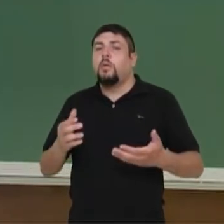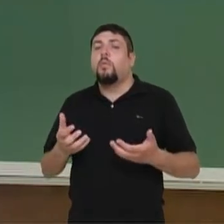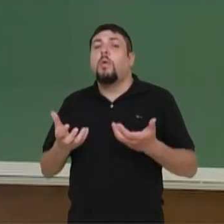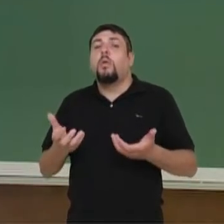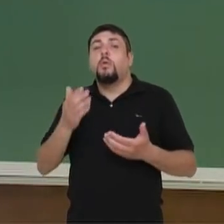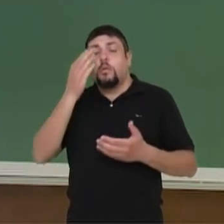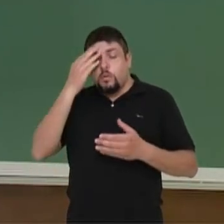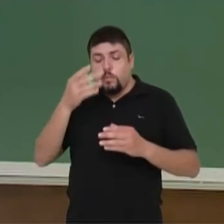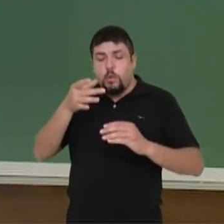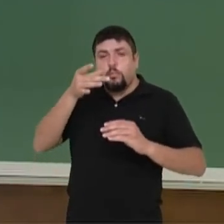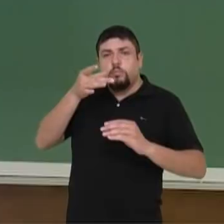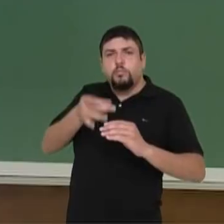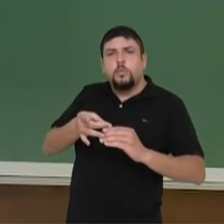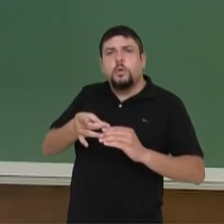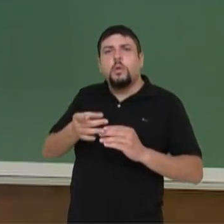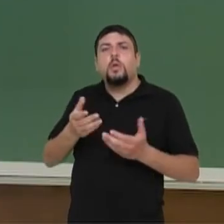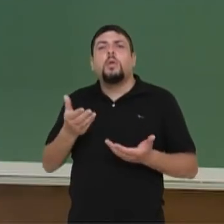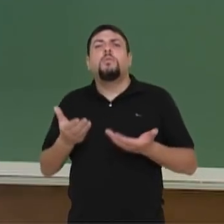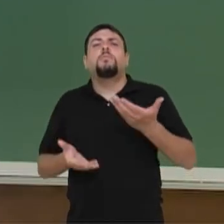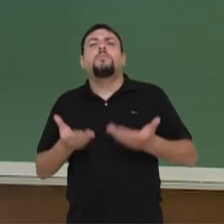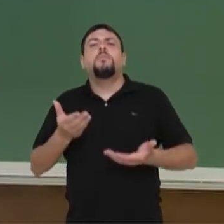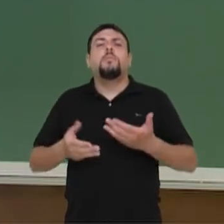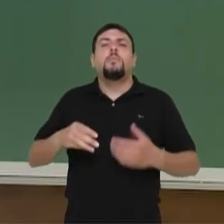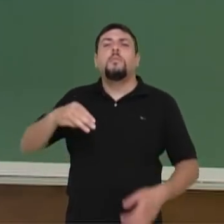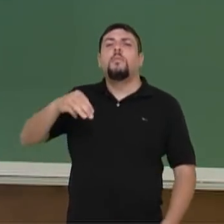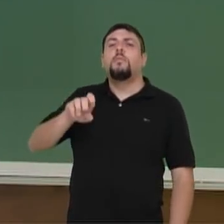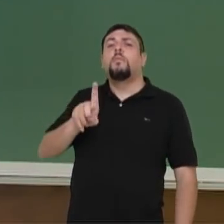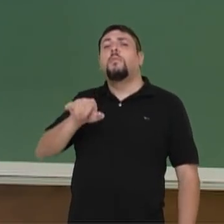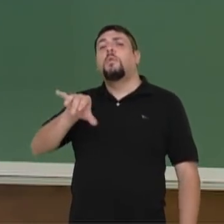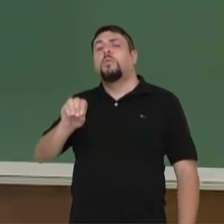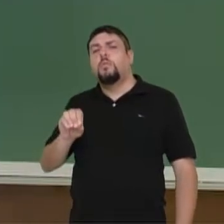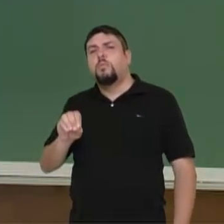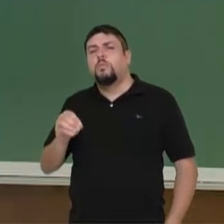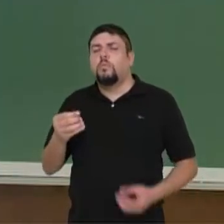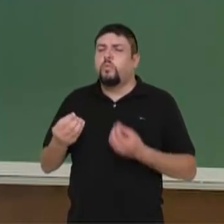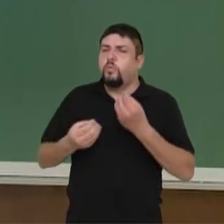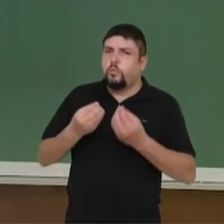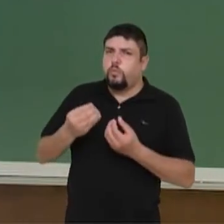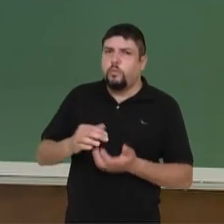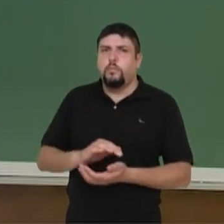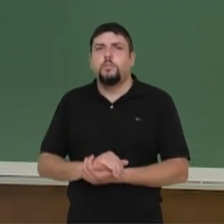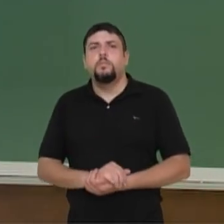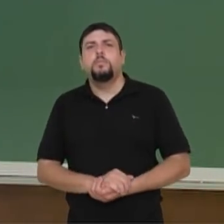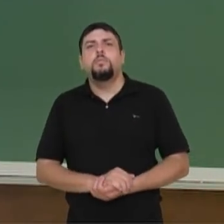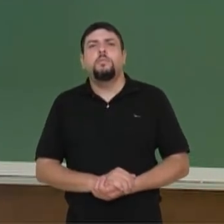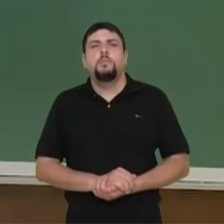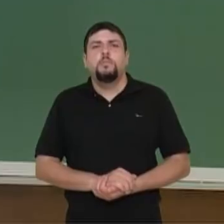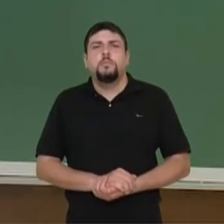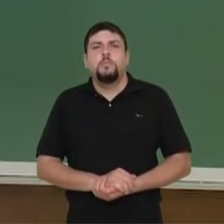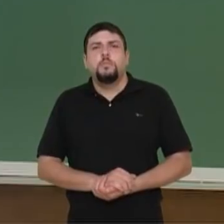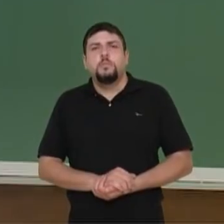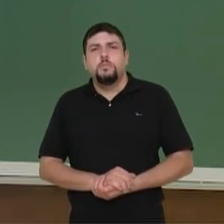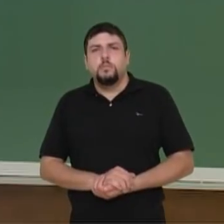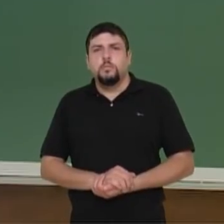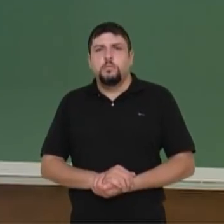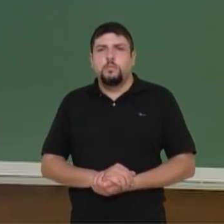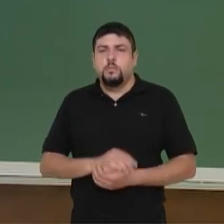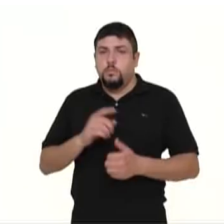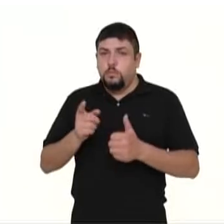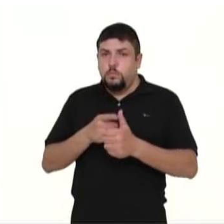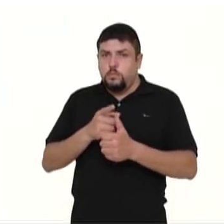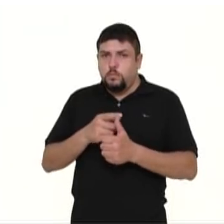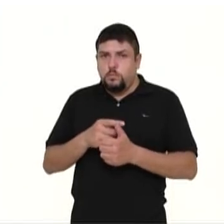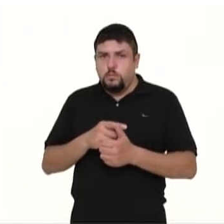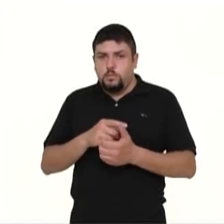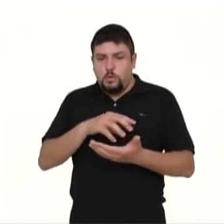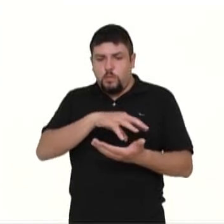no rótulo desse produto. O que eu tenho que colocar ali de informação? Vamos calcular. Para calcular a média aritmética, primeiro eu vou somar os